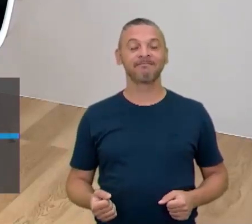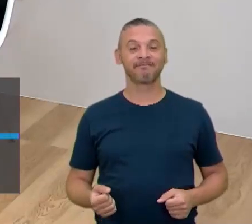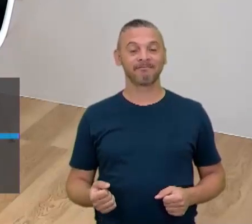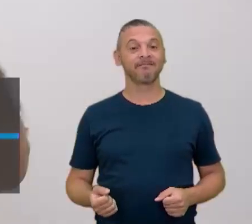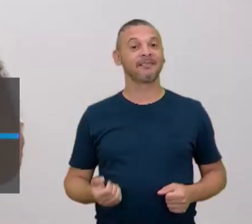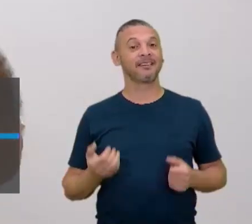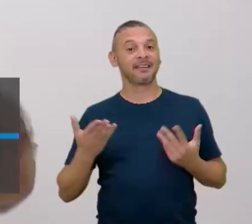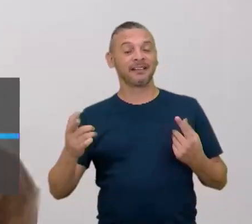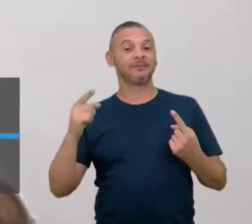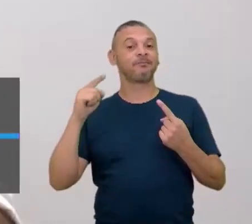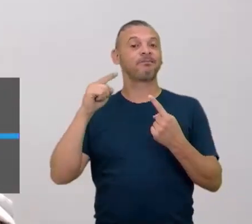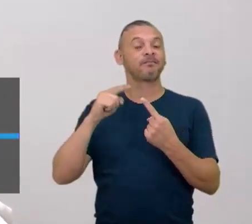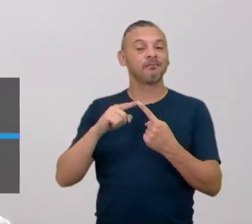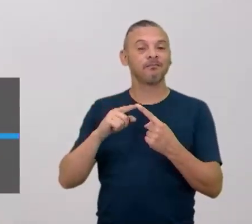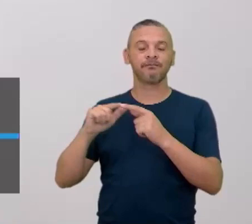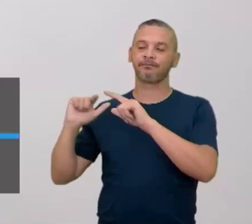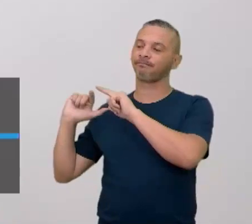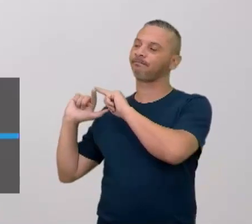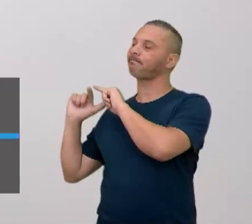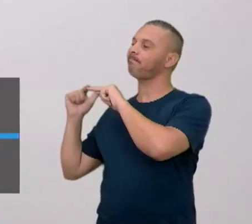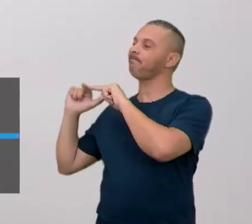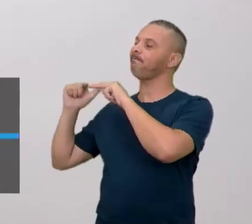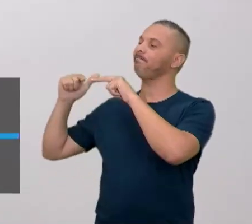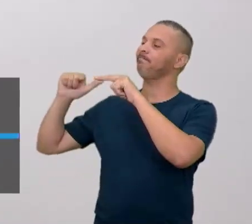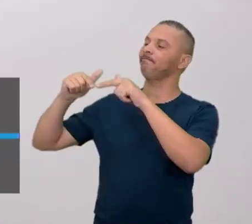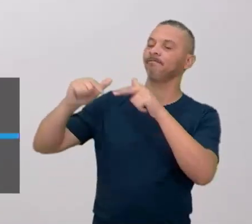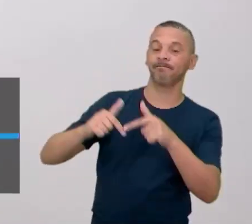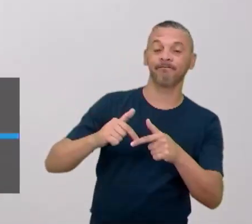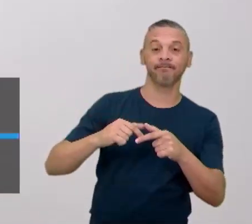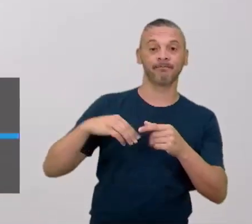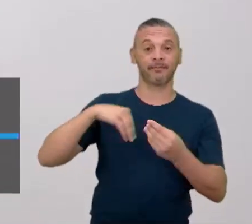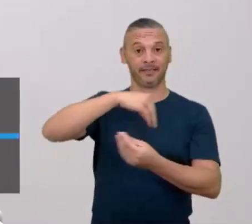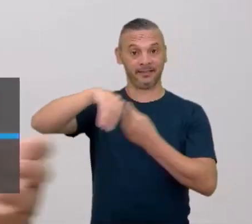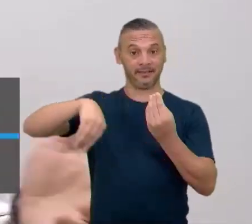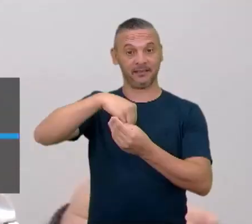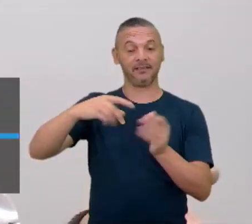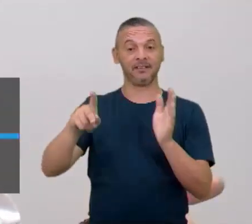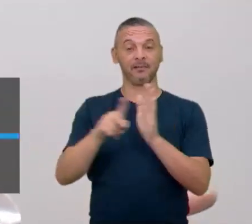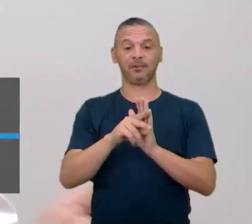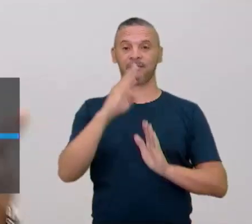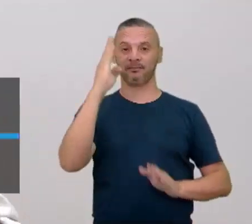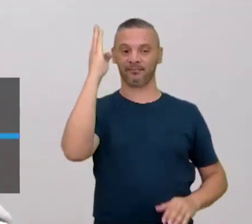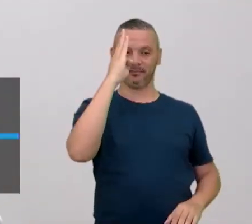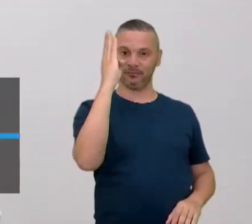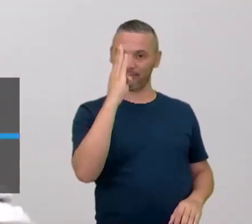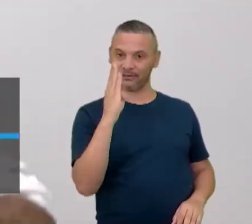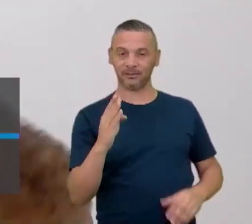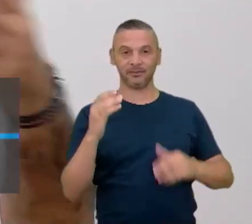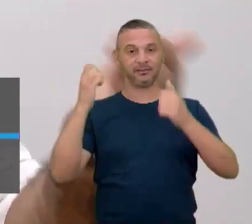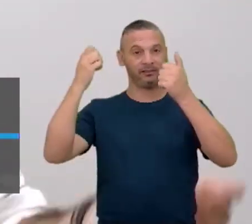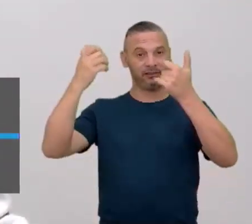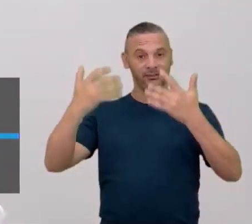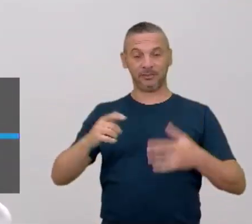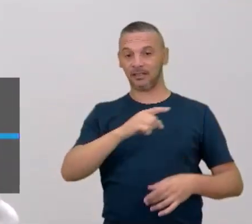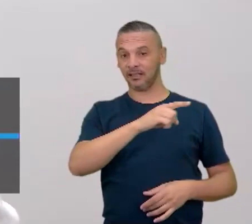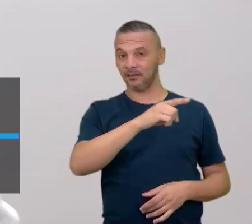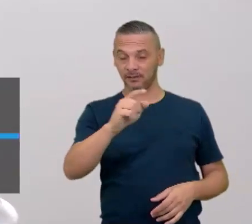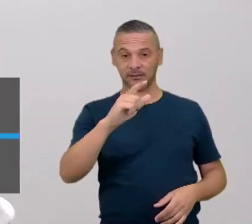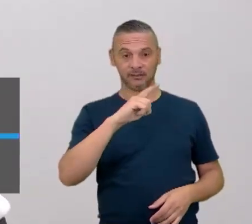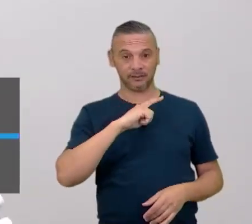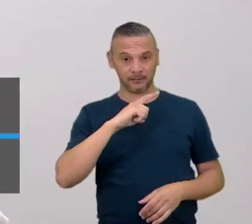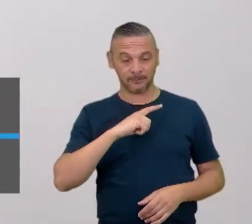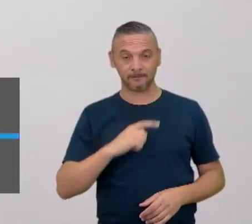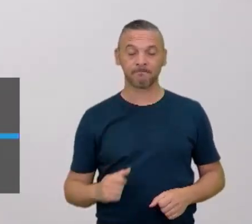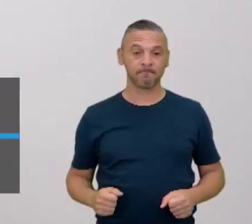acontece? Essa tradição de miscigenação, eu quero aqui inclusive esclarecer, para que não haja nenhum